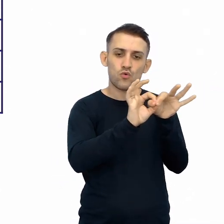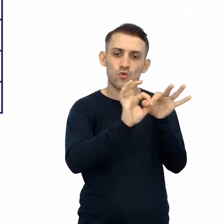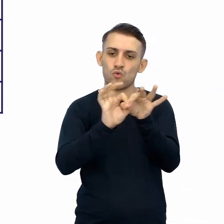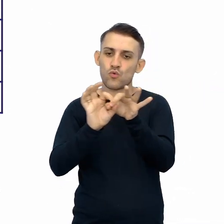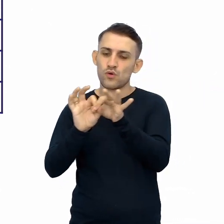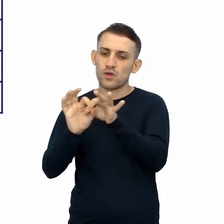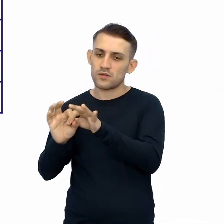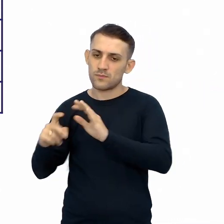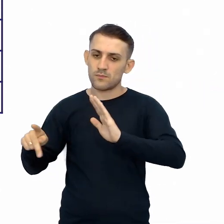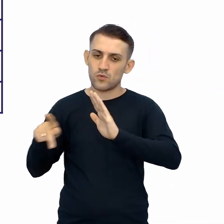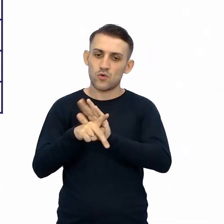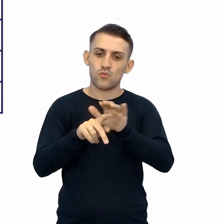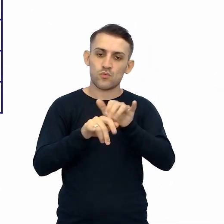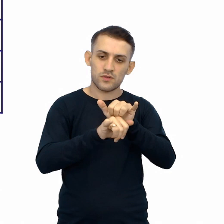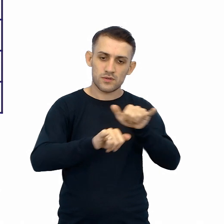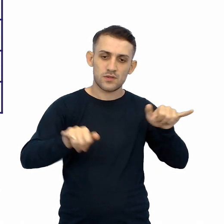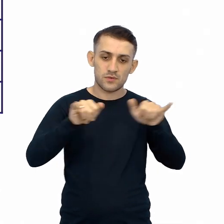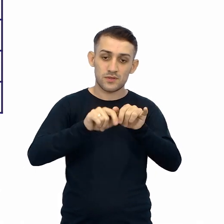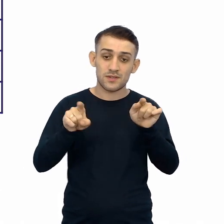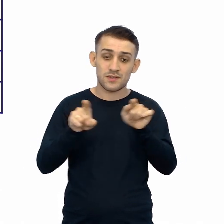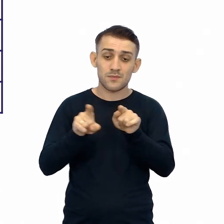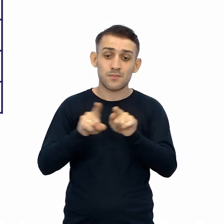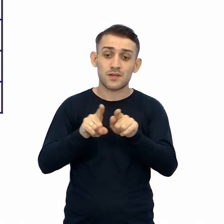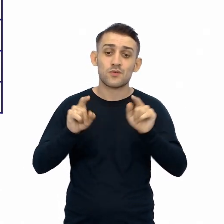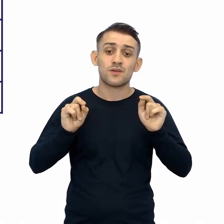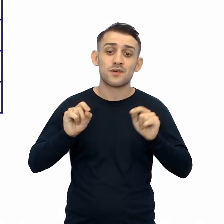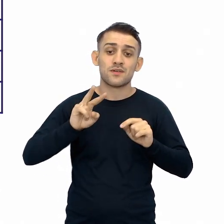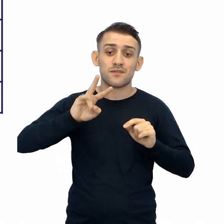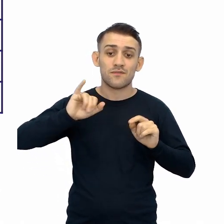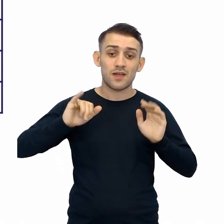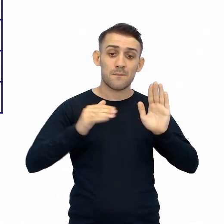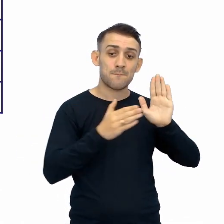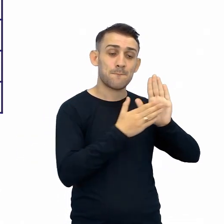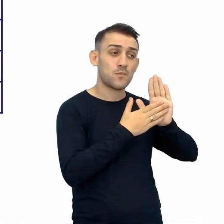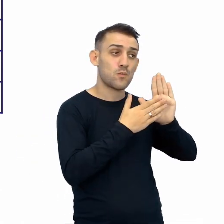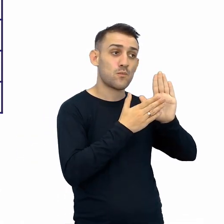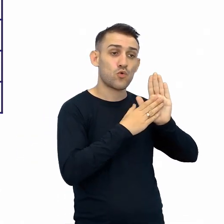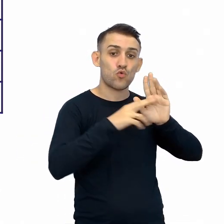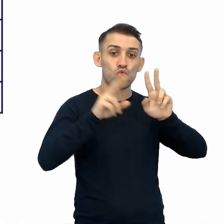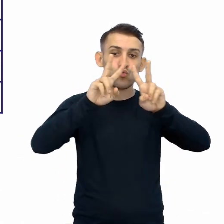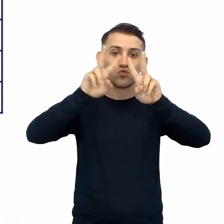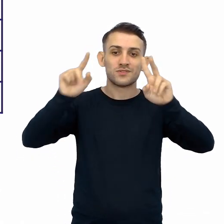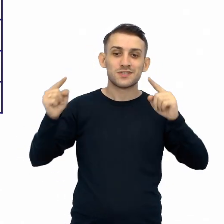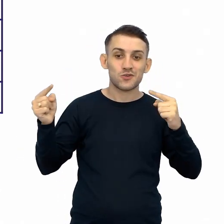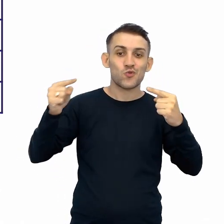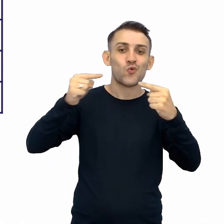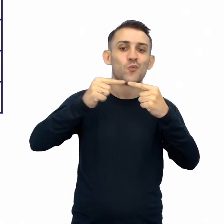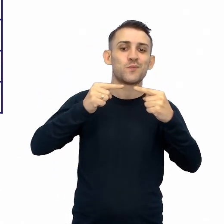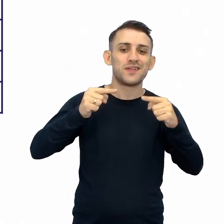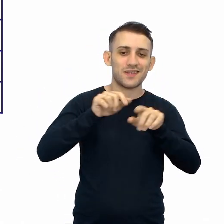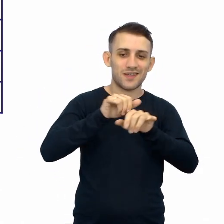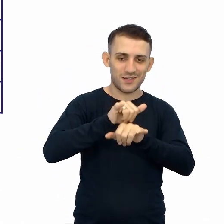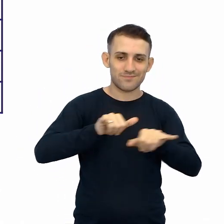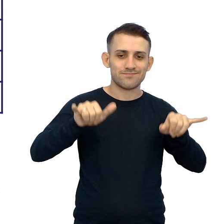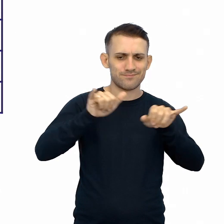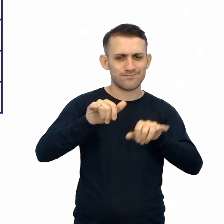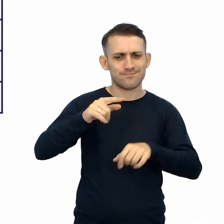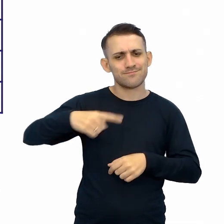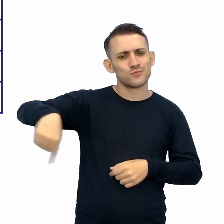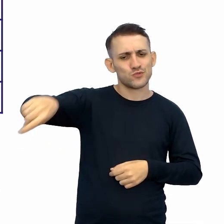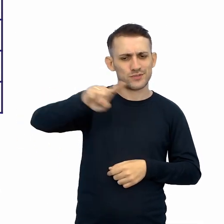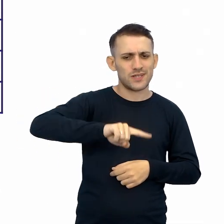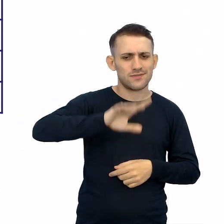das notícias e, finalmente, vão propor um título adequado para a notícia. E aí, como vocês